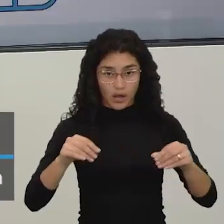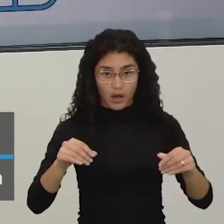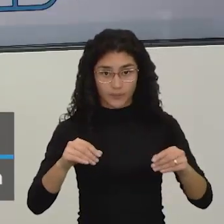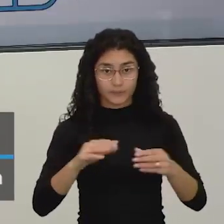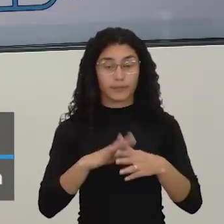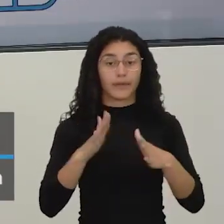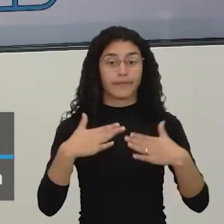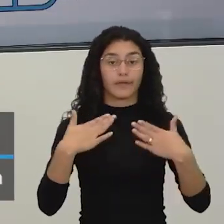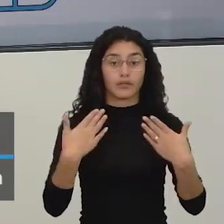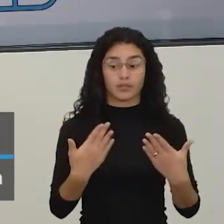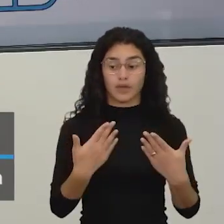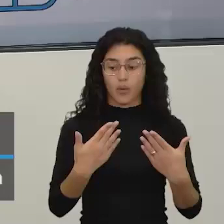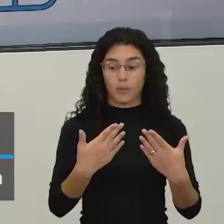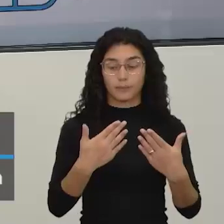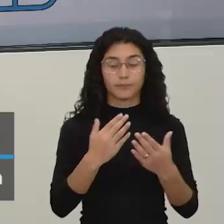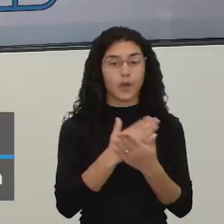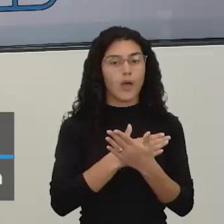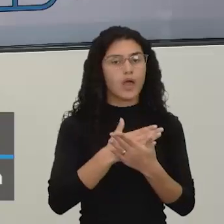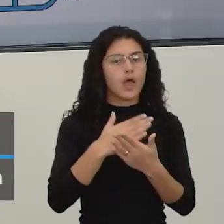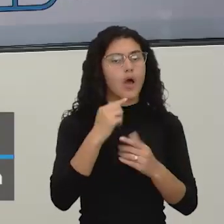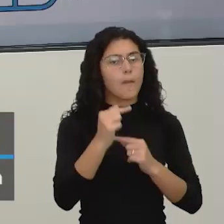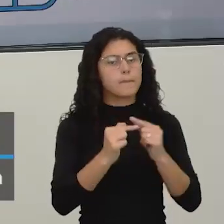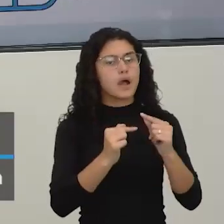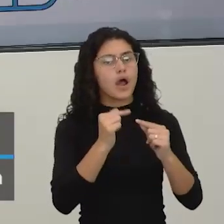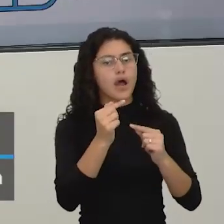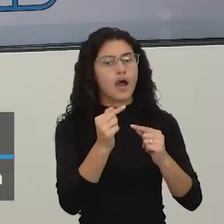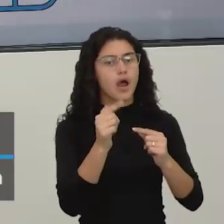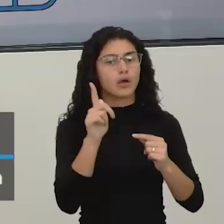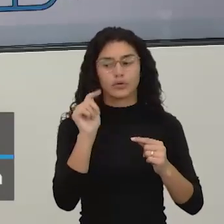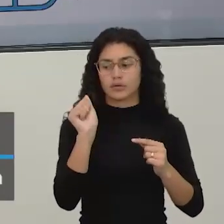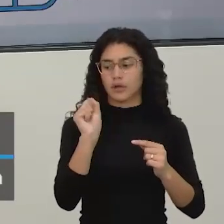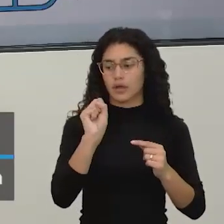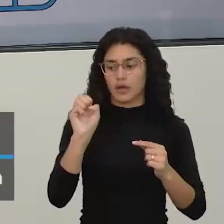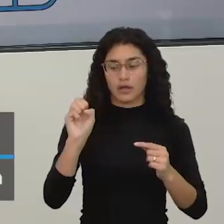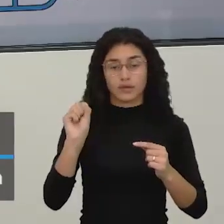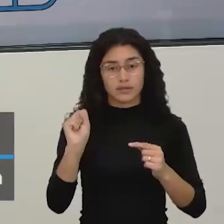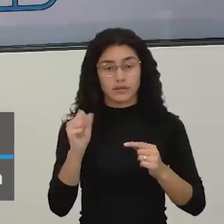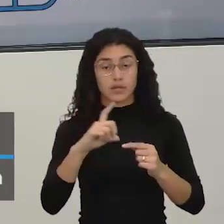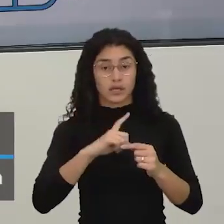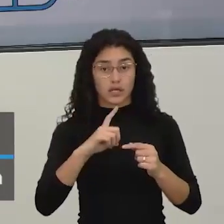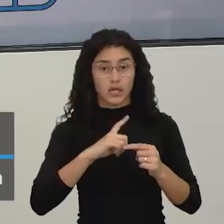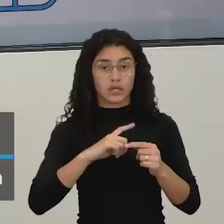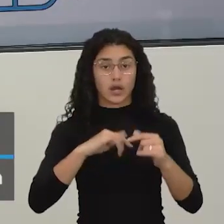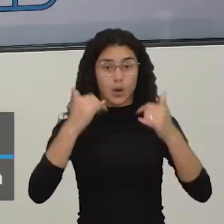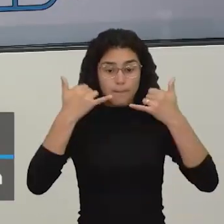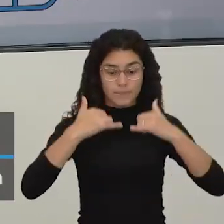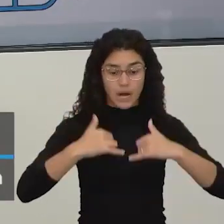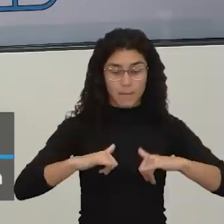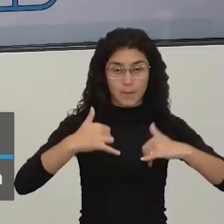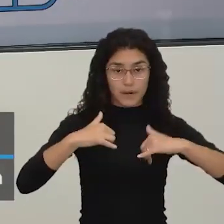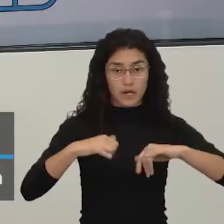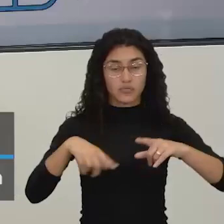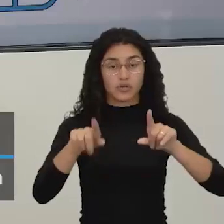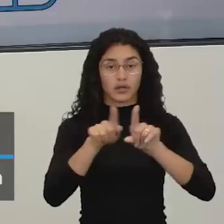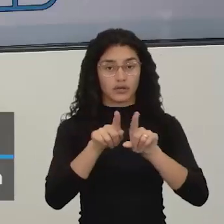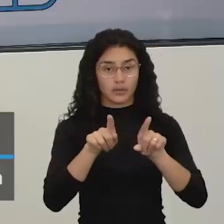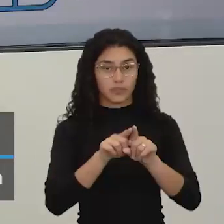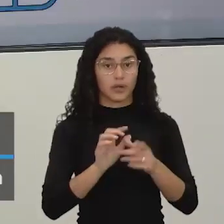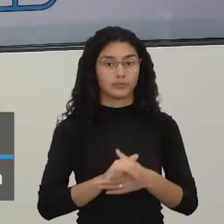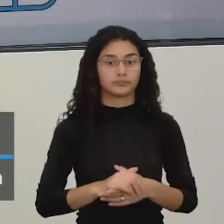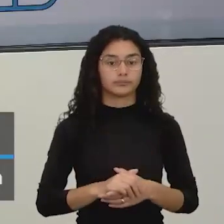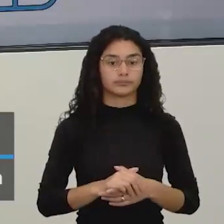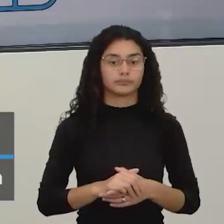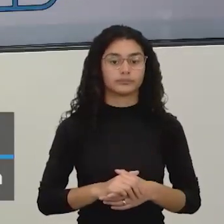inorgânicos, então, através dos gases atmosféricos, da energia, né, dos raios,